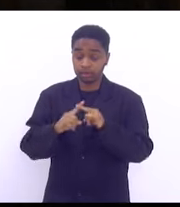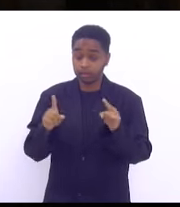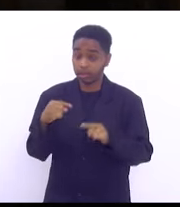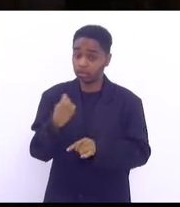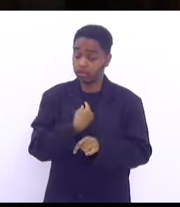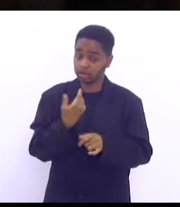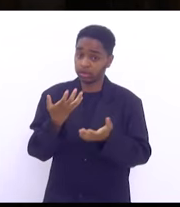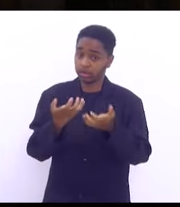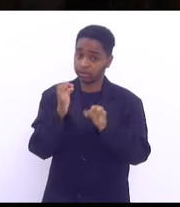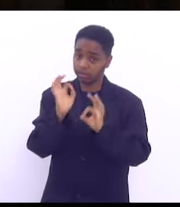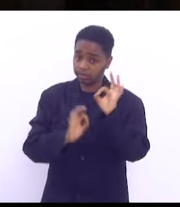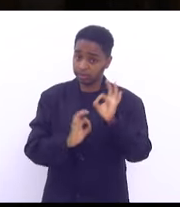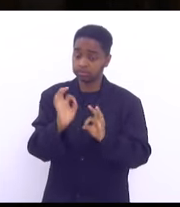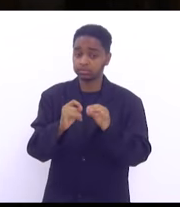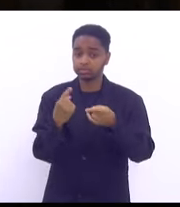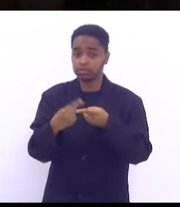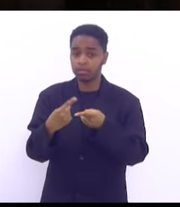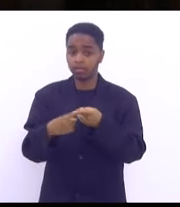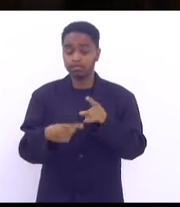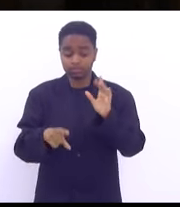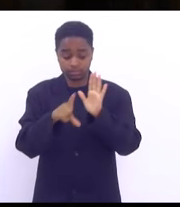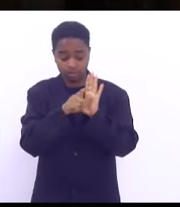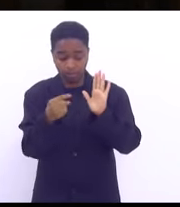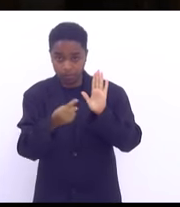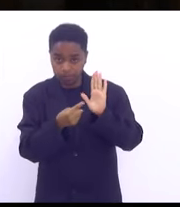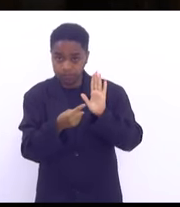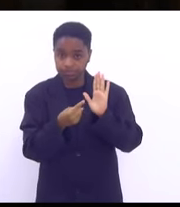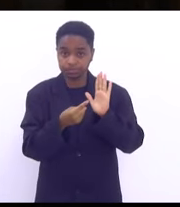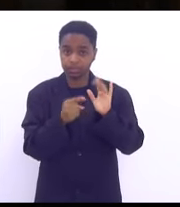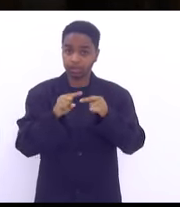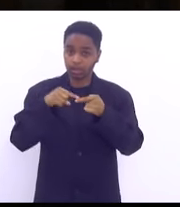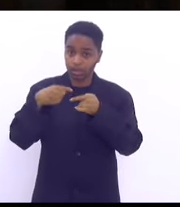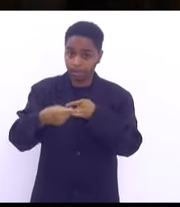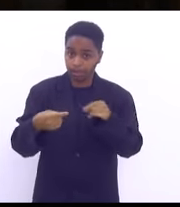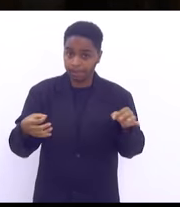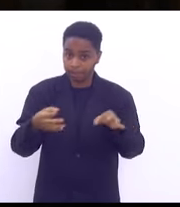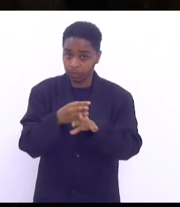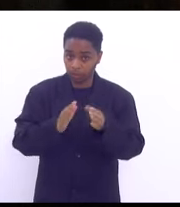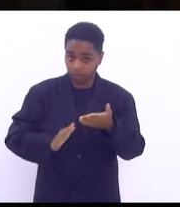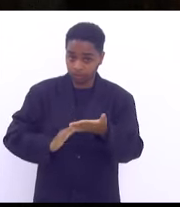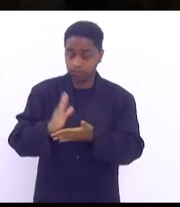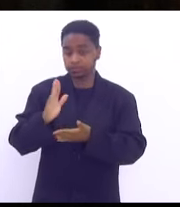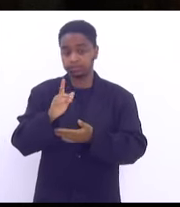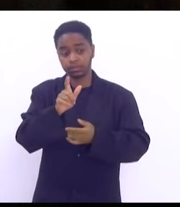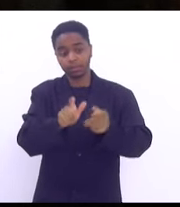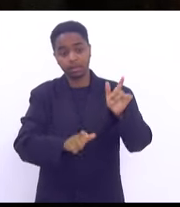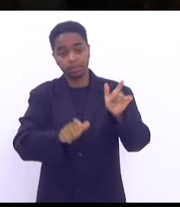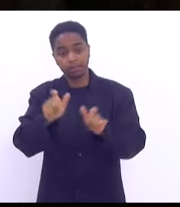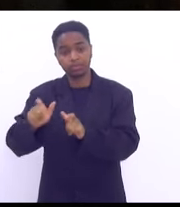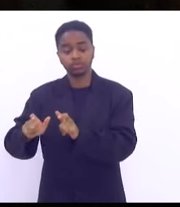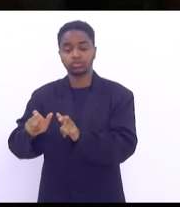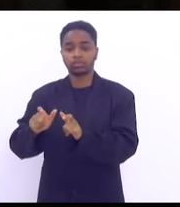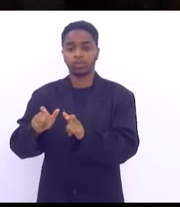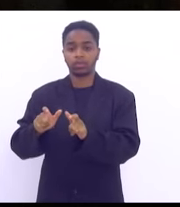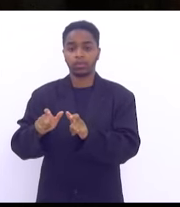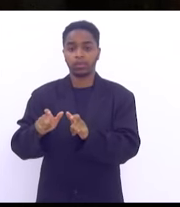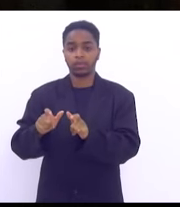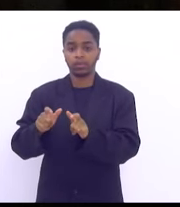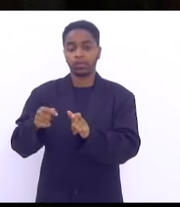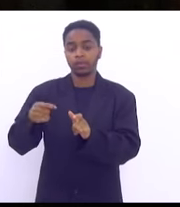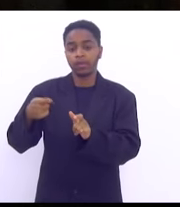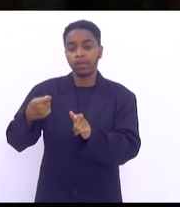disciplinar isso, para que nessa lei, depois de sancionada, o cidadão consumidor